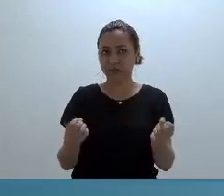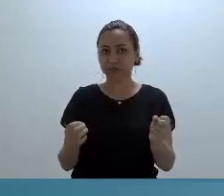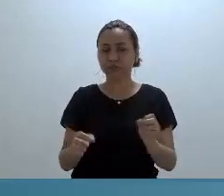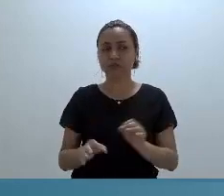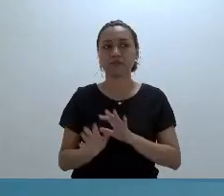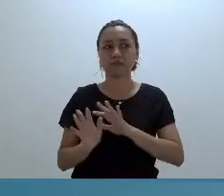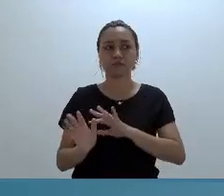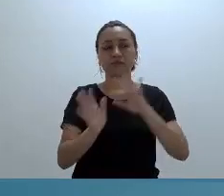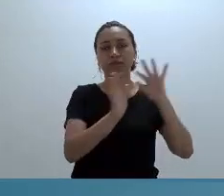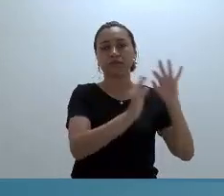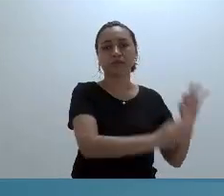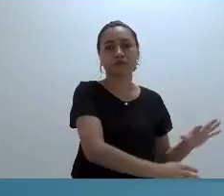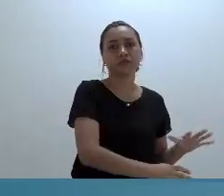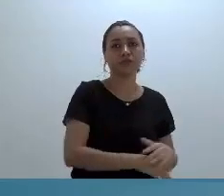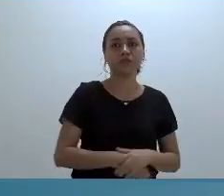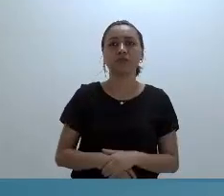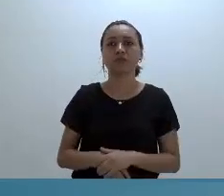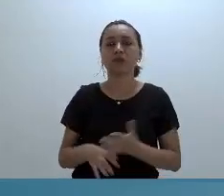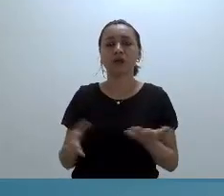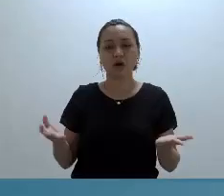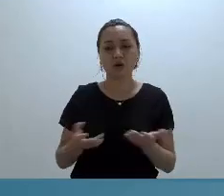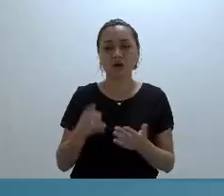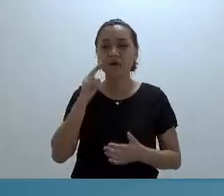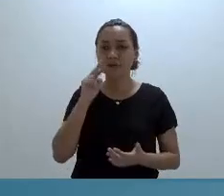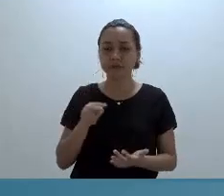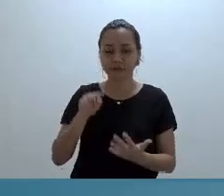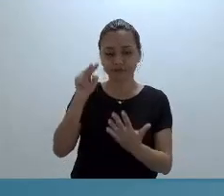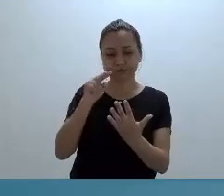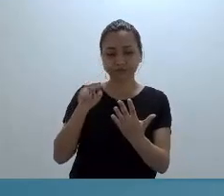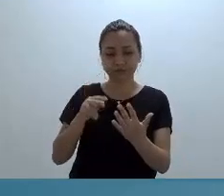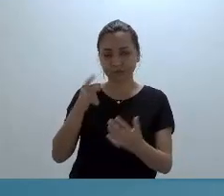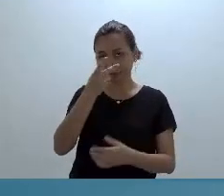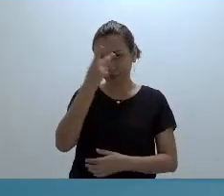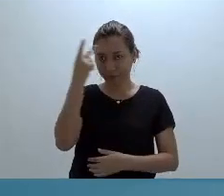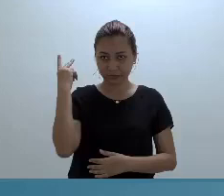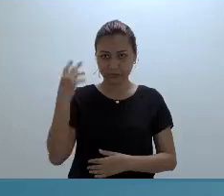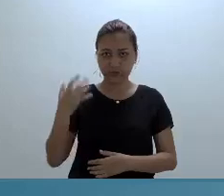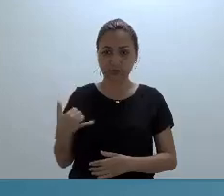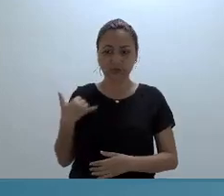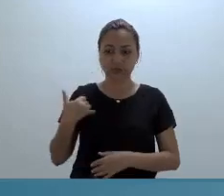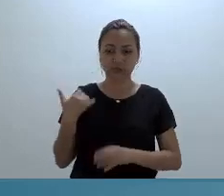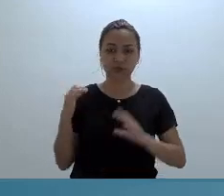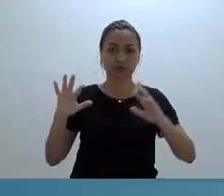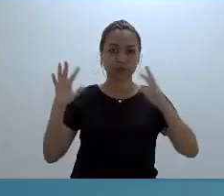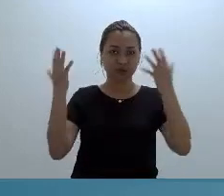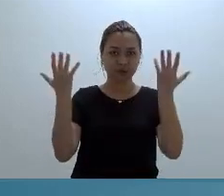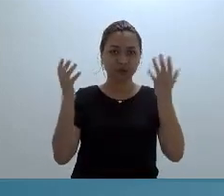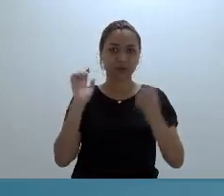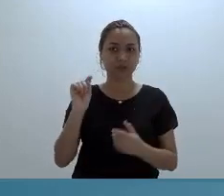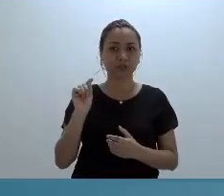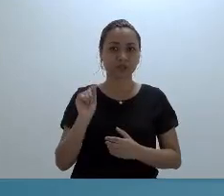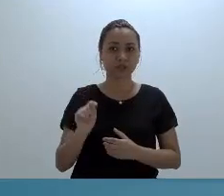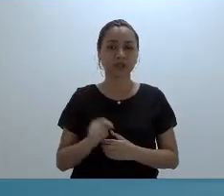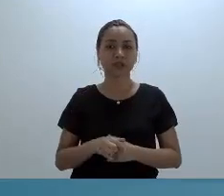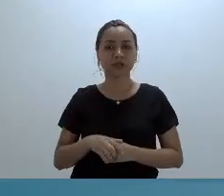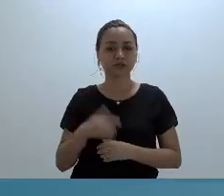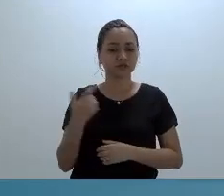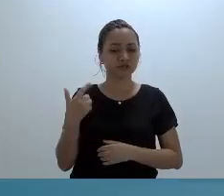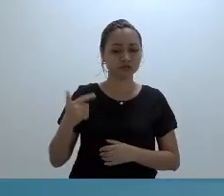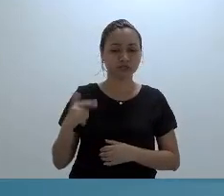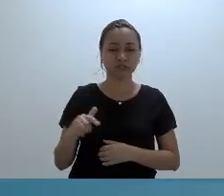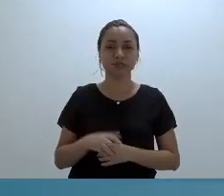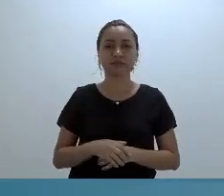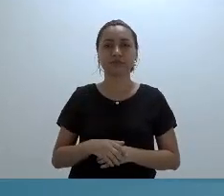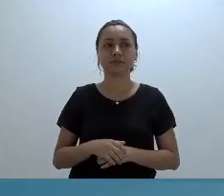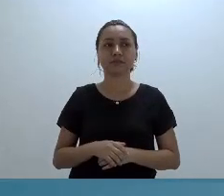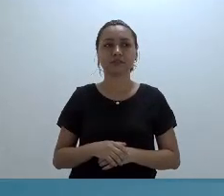Presidente Júnior, que é a honra de saudá-lo neste momento como da presidência, porque é uma pessoa que merece toda a confiança nossa. O